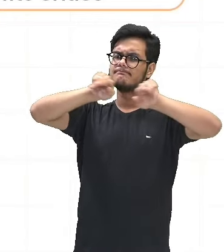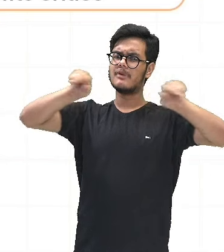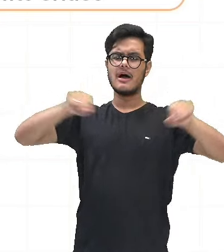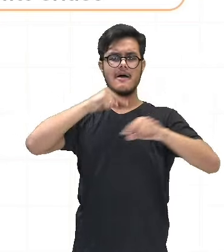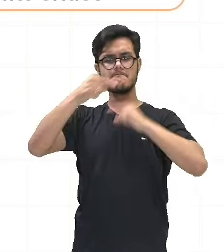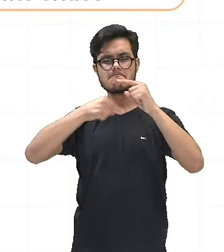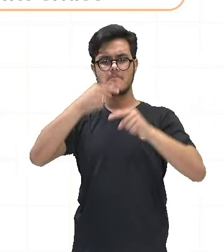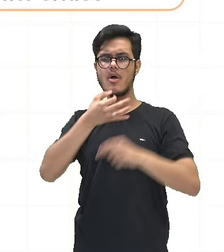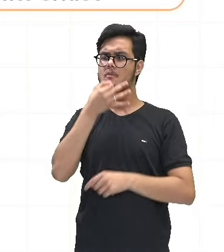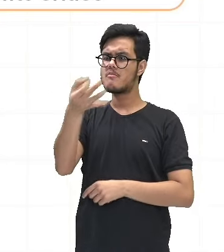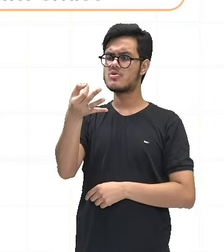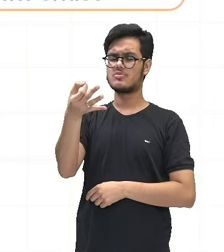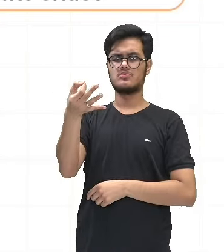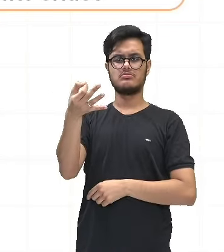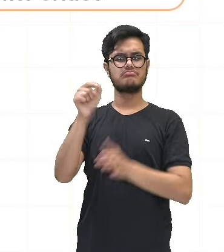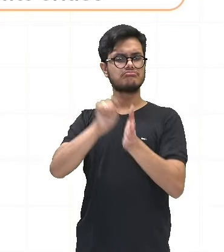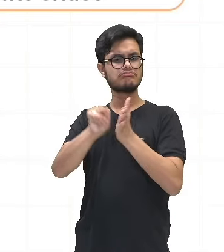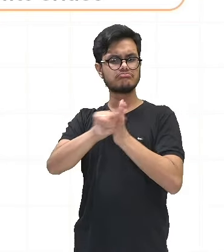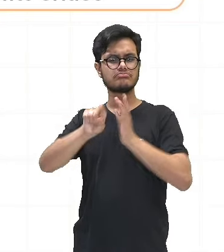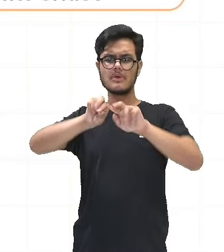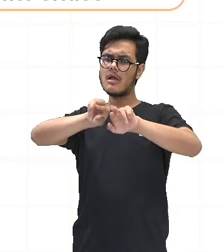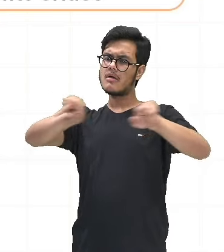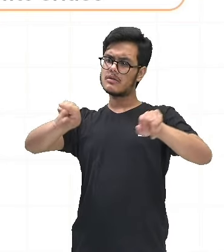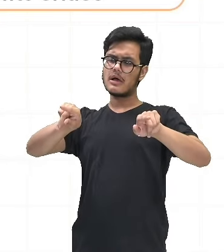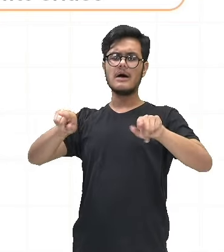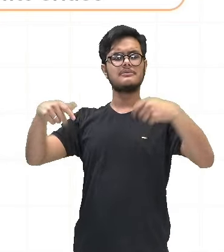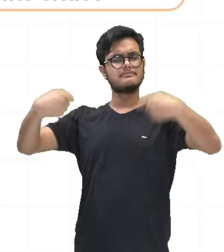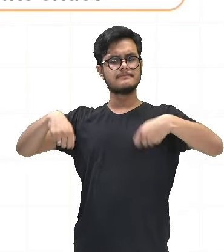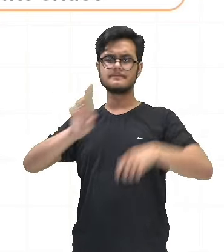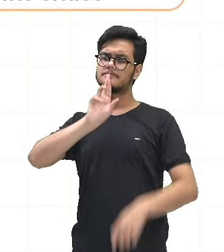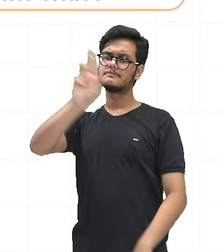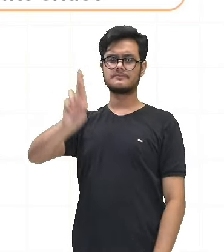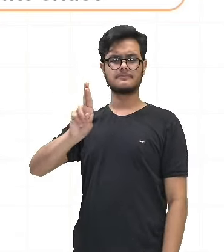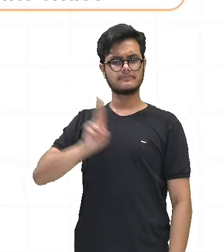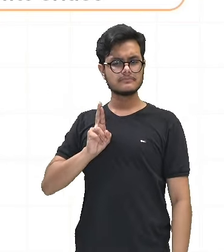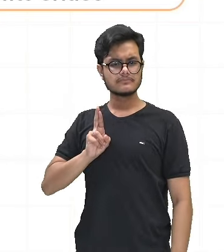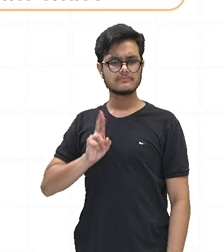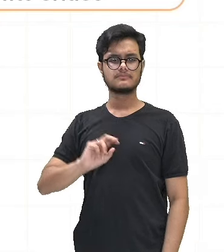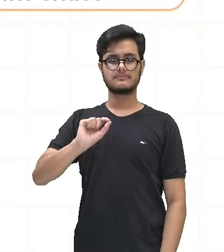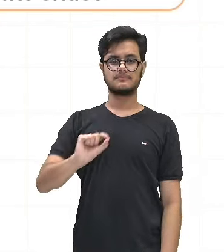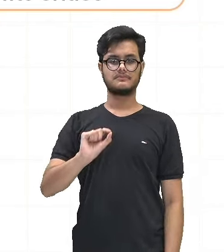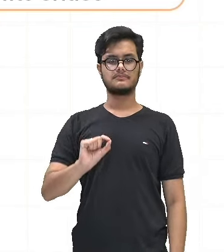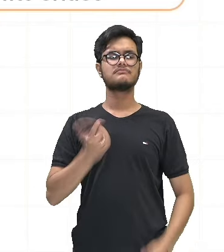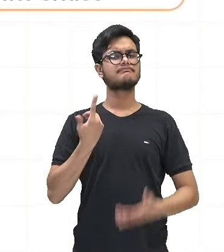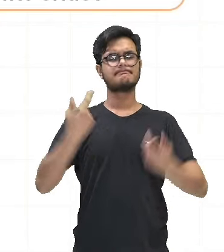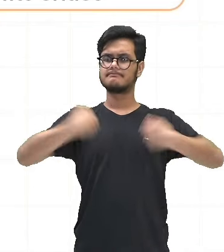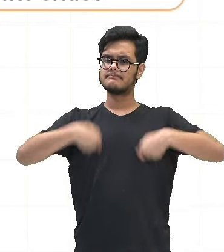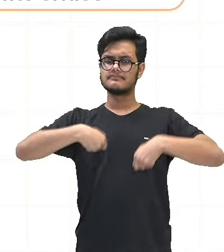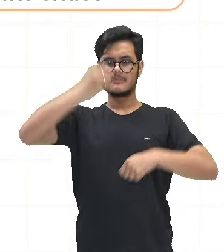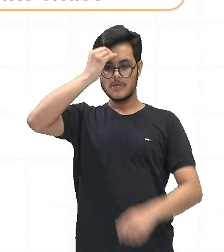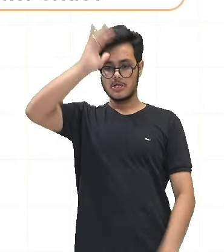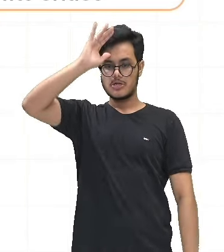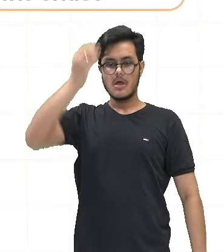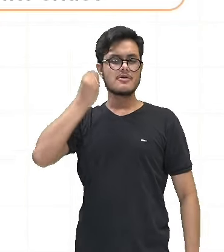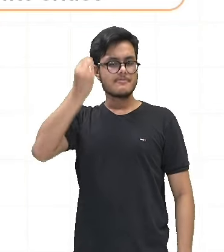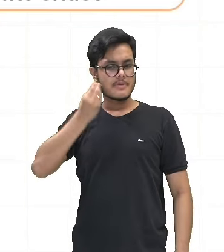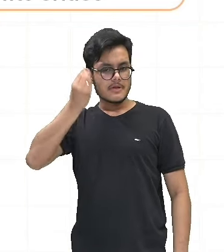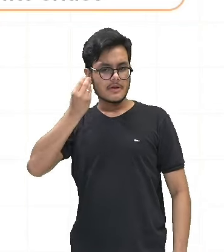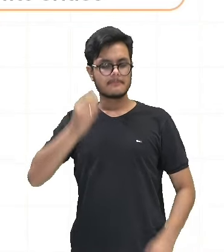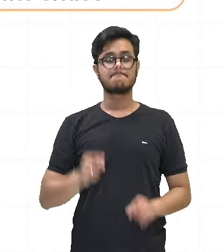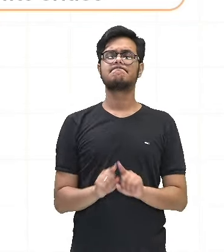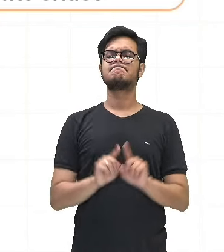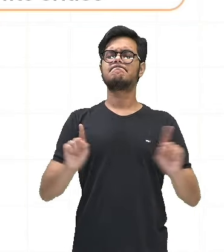questionamentos. E esses questionamentos, eles vão ser respondidos através da busca pelo conhecimento. E aí